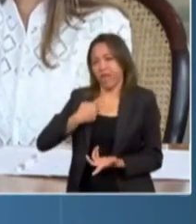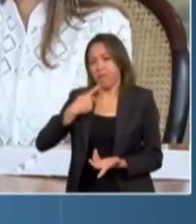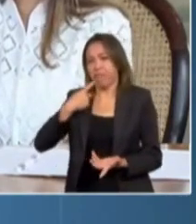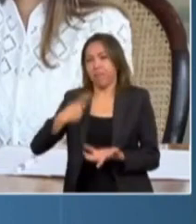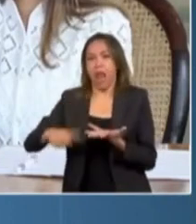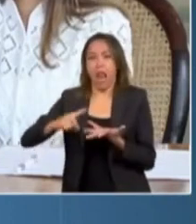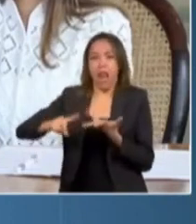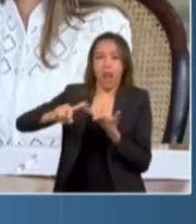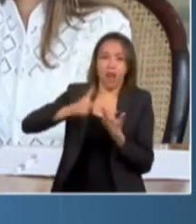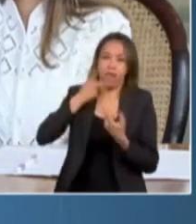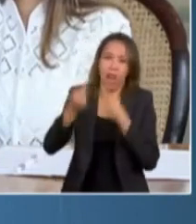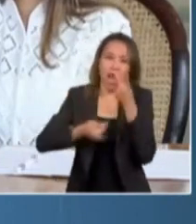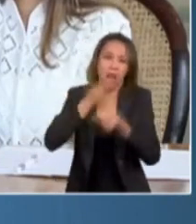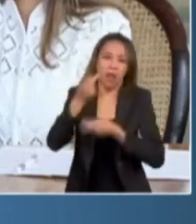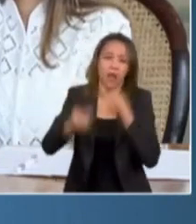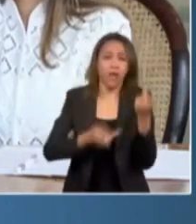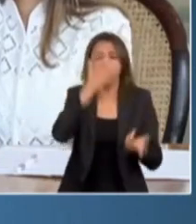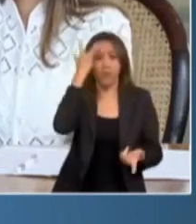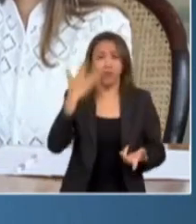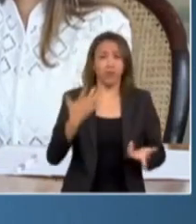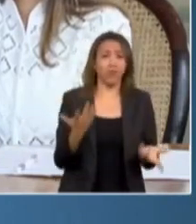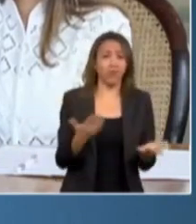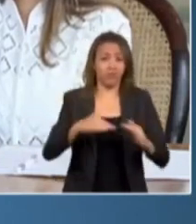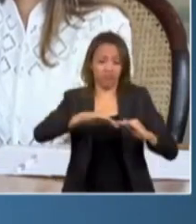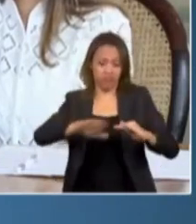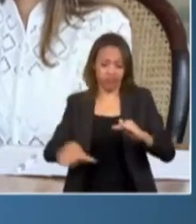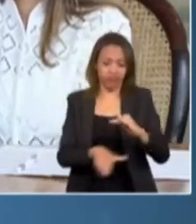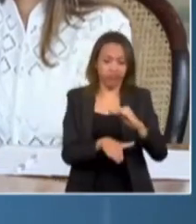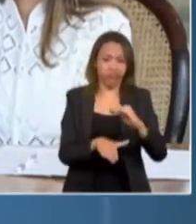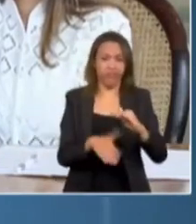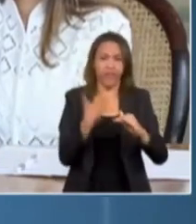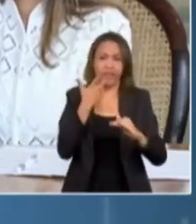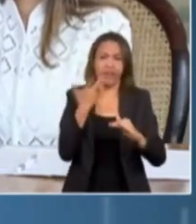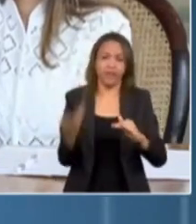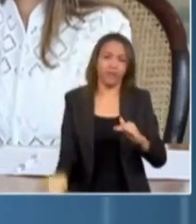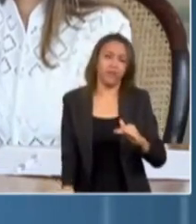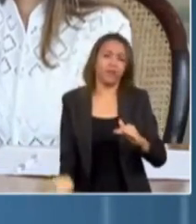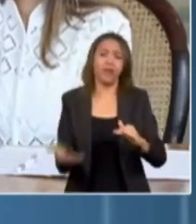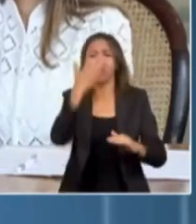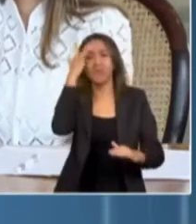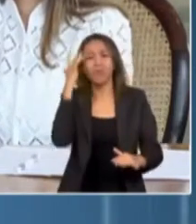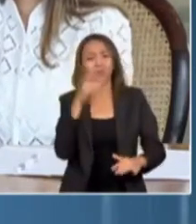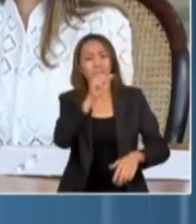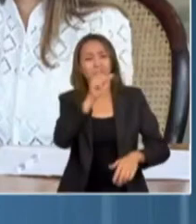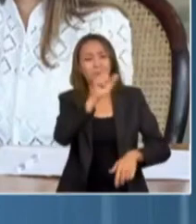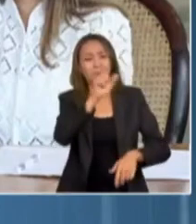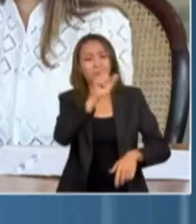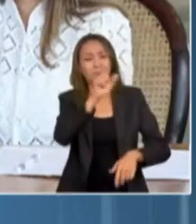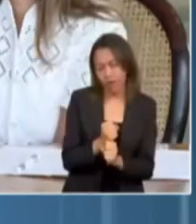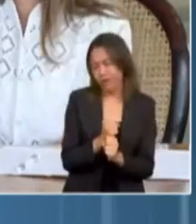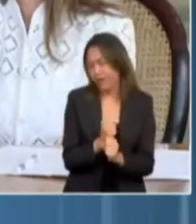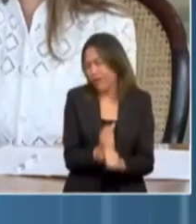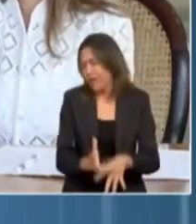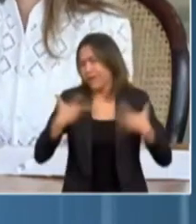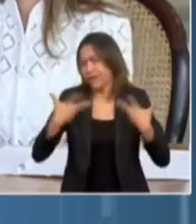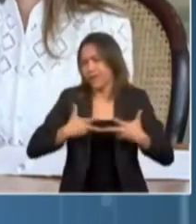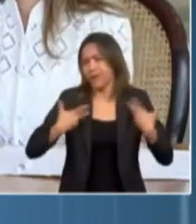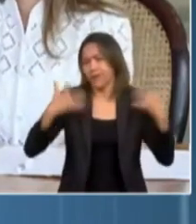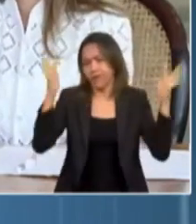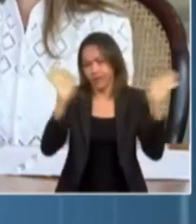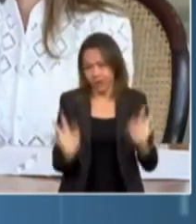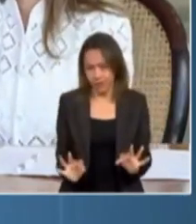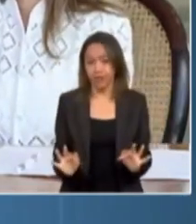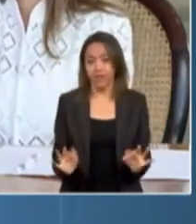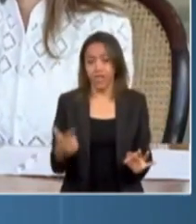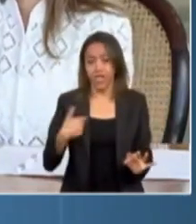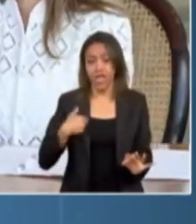isso, que, pelo que eu entendi, que ele disse foi o seguinte: olha, ele fica muito chateado, fica muito